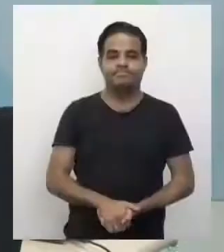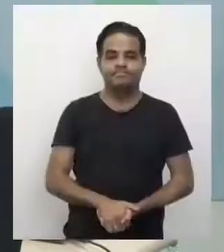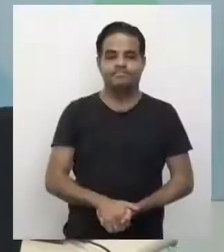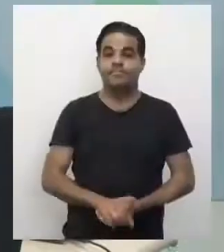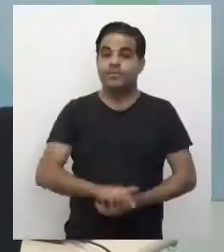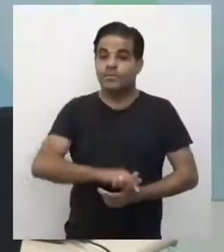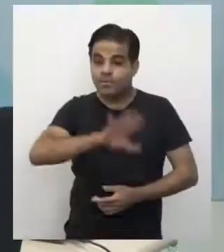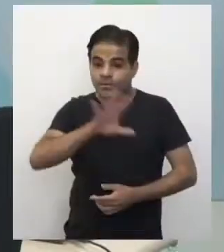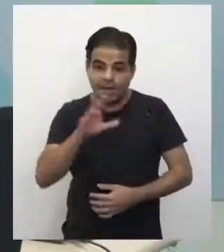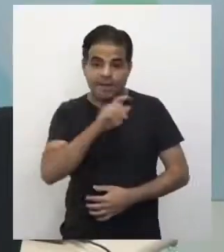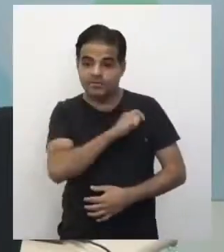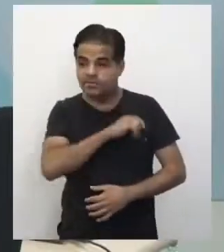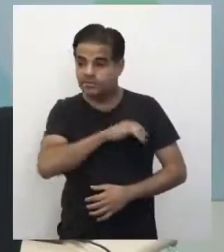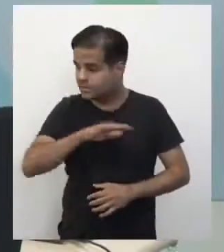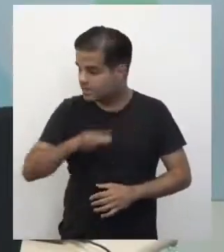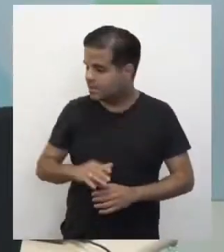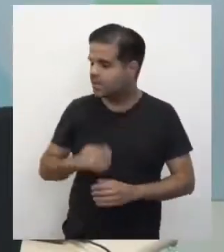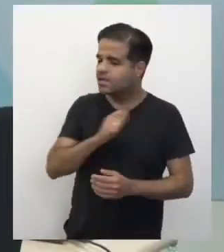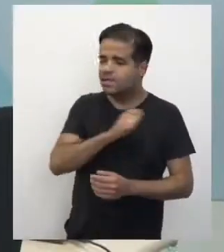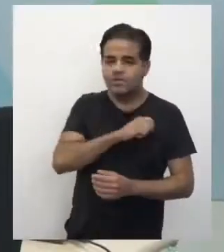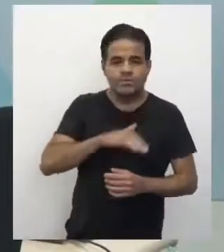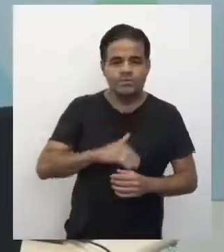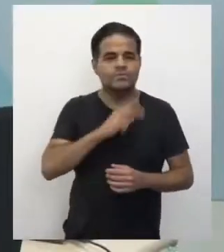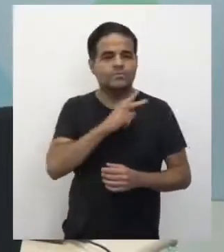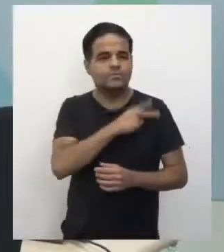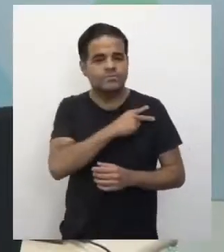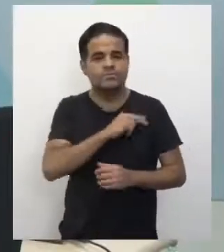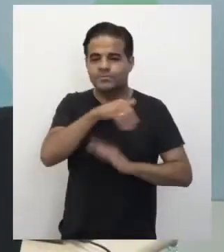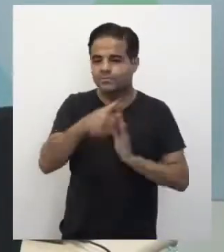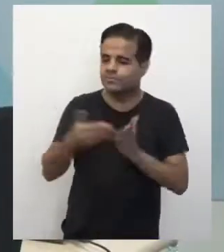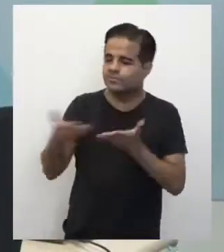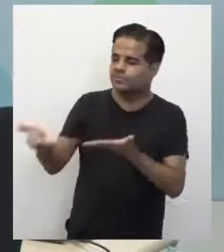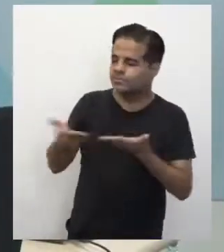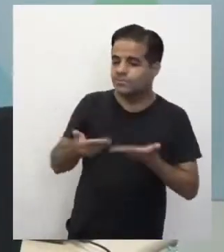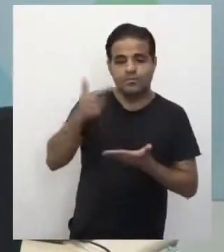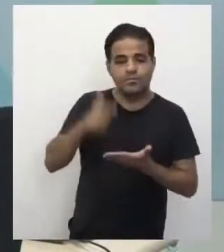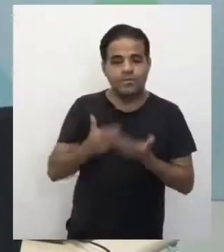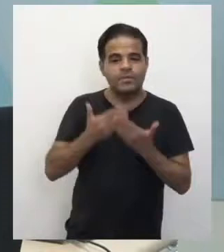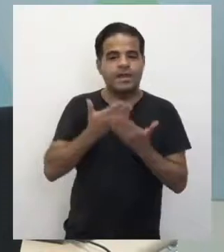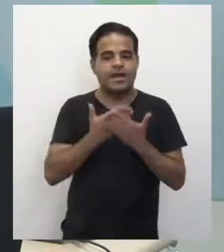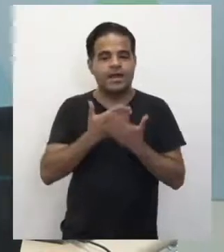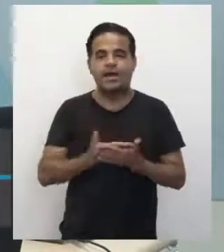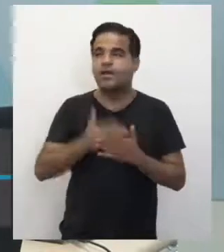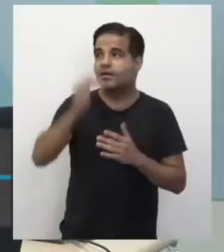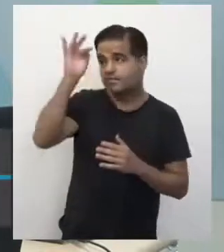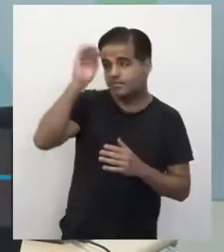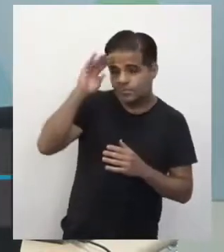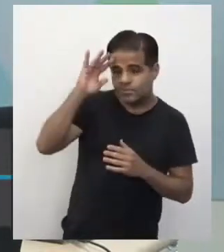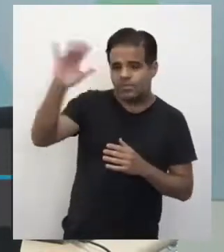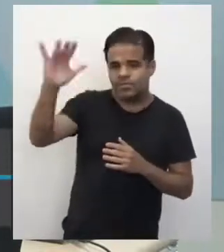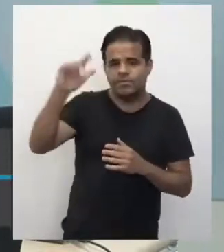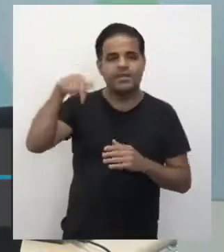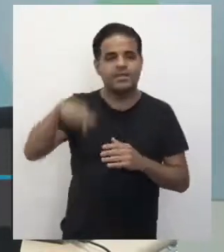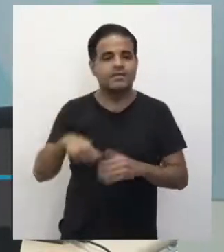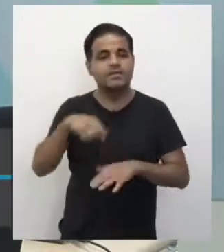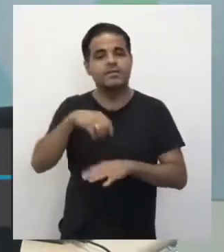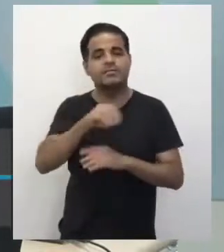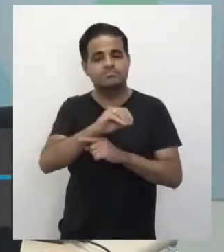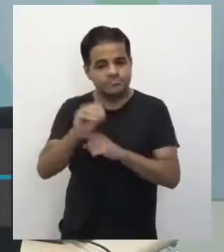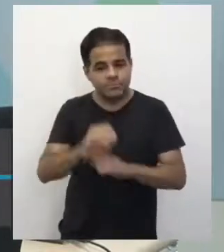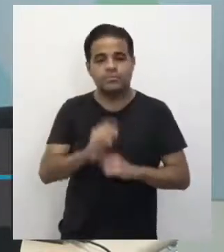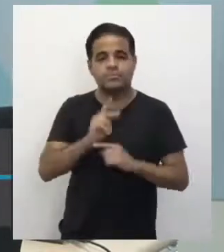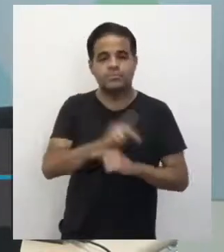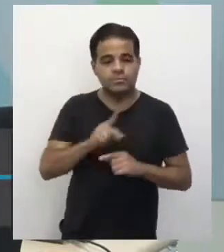Olá, estudantes da segunda série do ensino médio, sejam bem-vindos a mais uma aula de filosofia aqui no Centro de Mídias. Eu